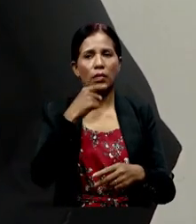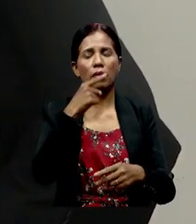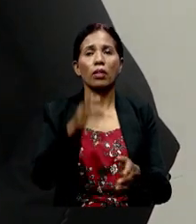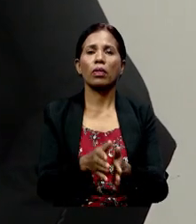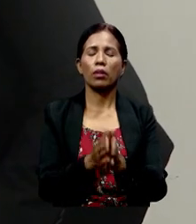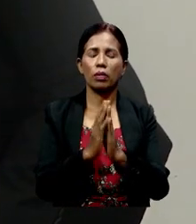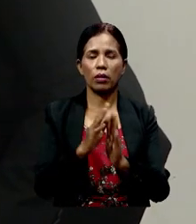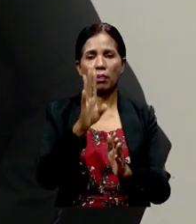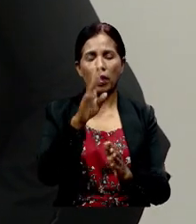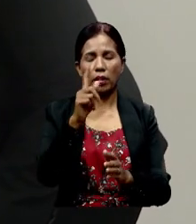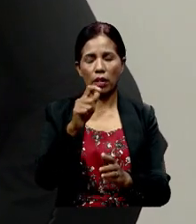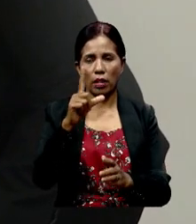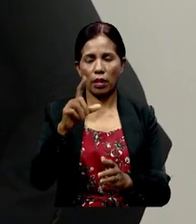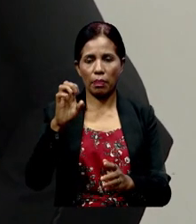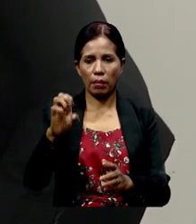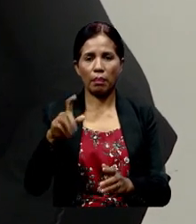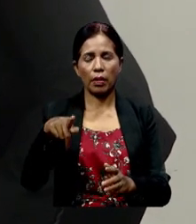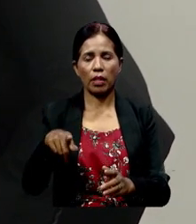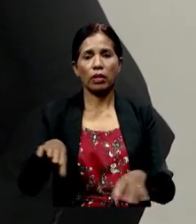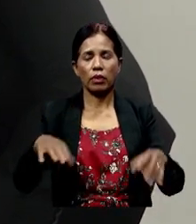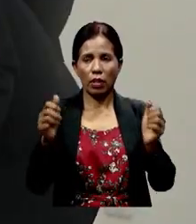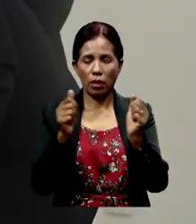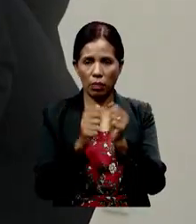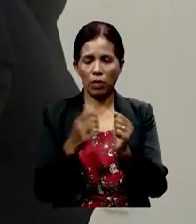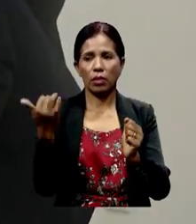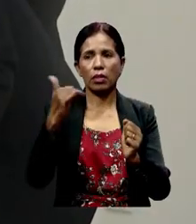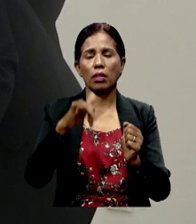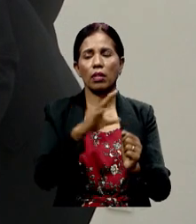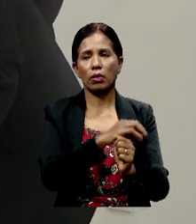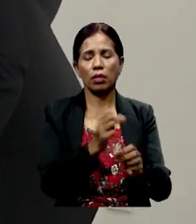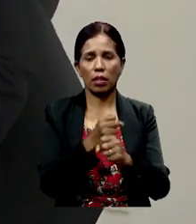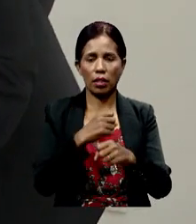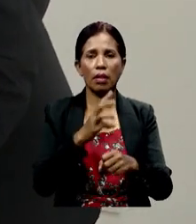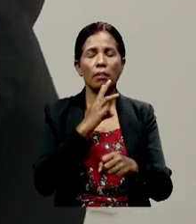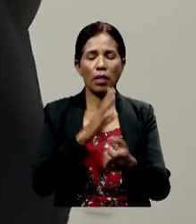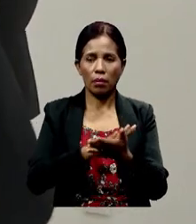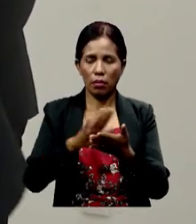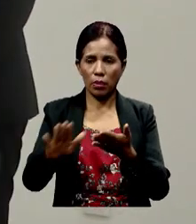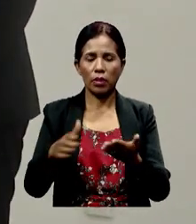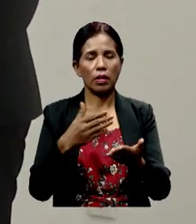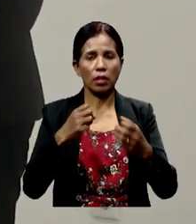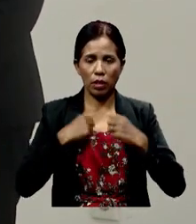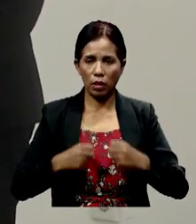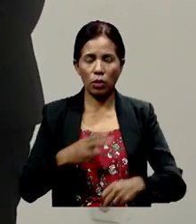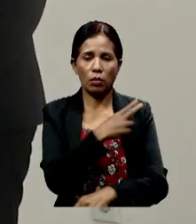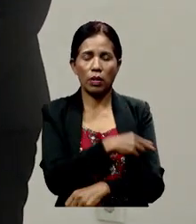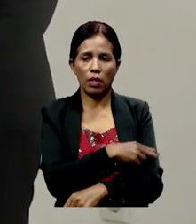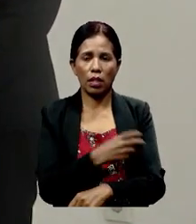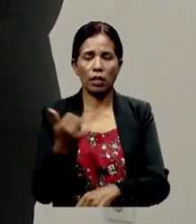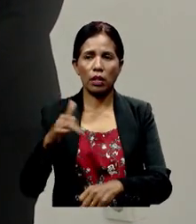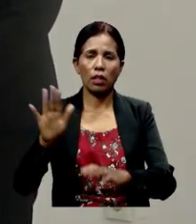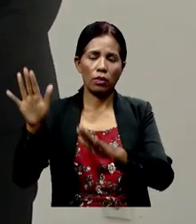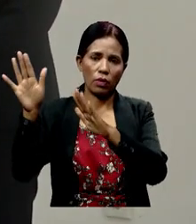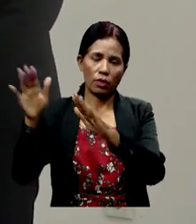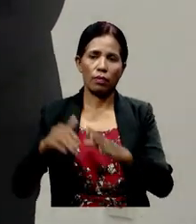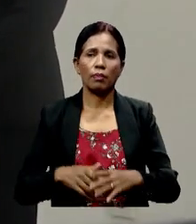ba BTLP atu serviço ha mutu ko parte relevante sira, o di kanaliza be mos ba fasilidade saúde sira ne be ia fohleten.